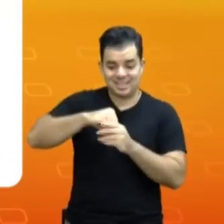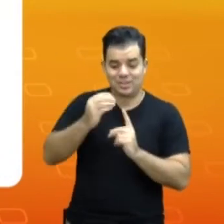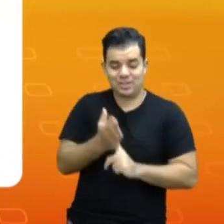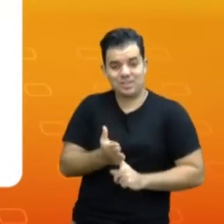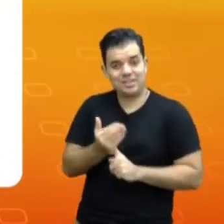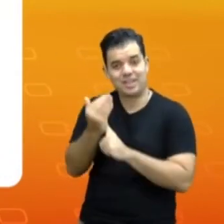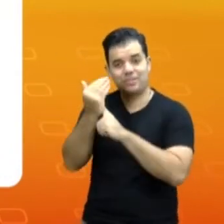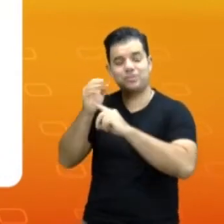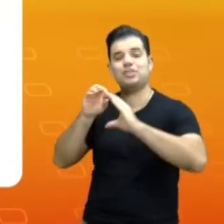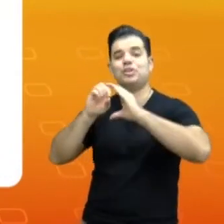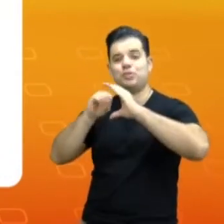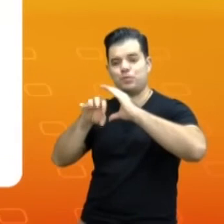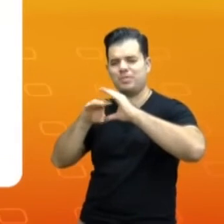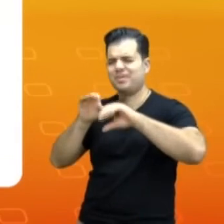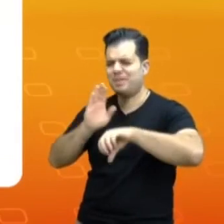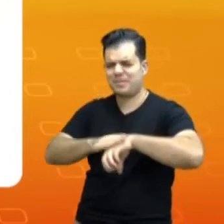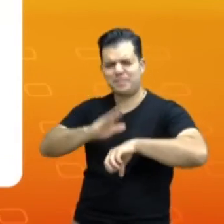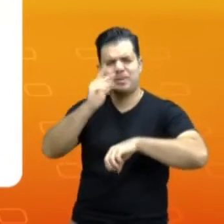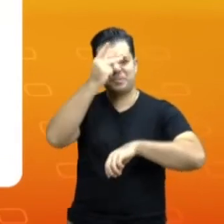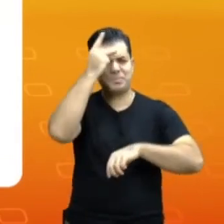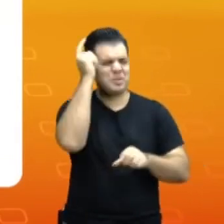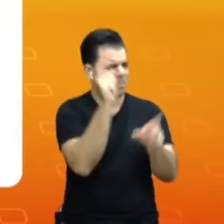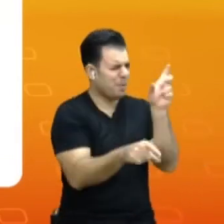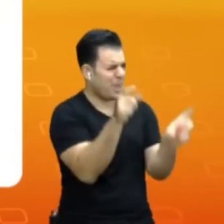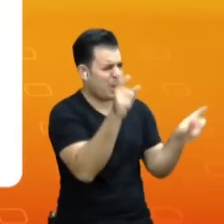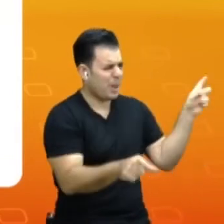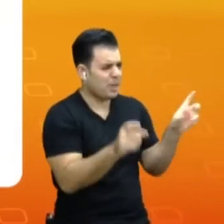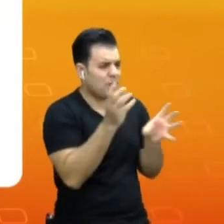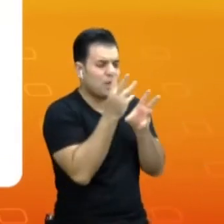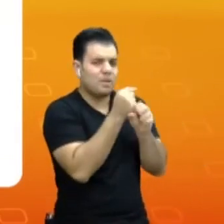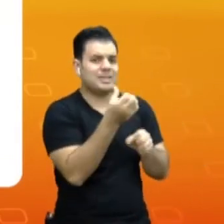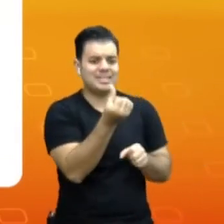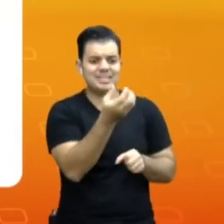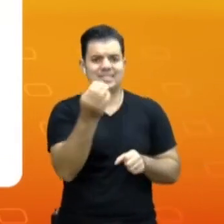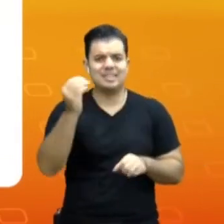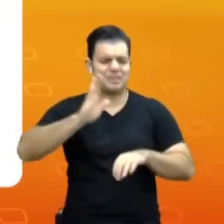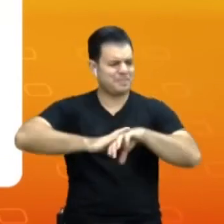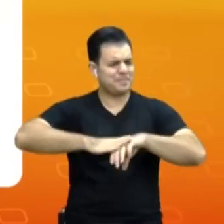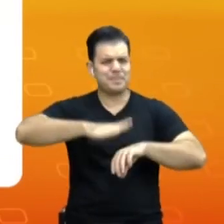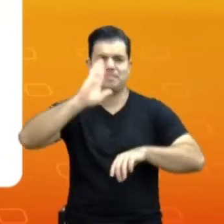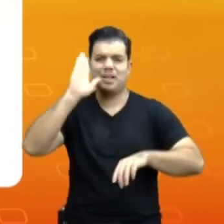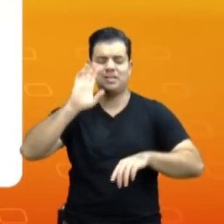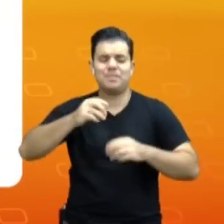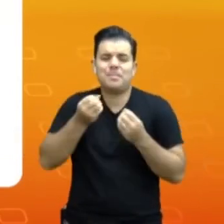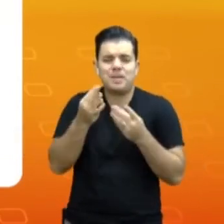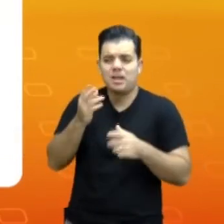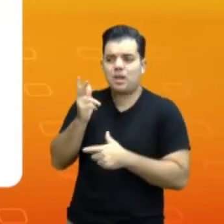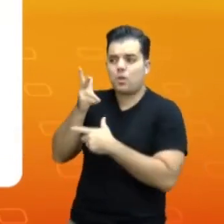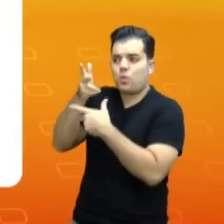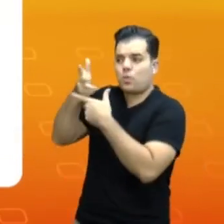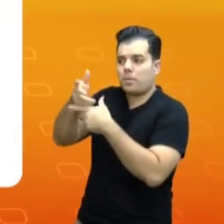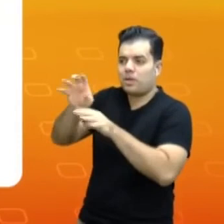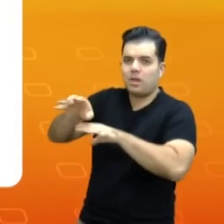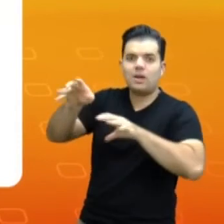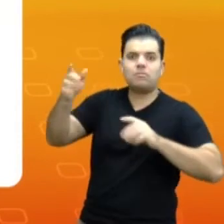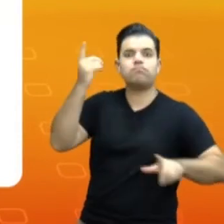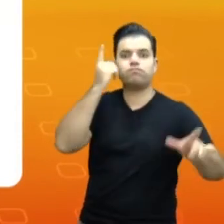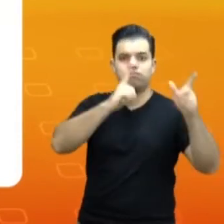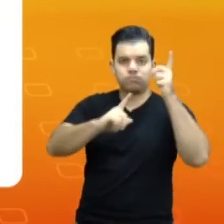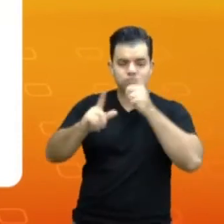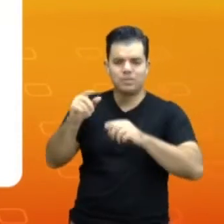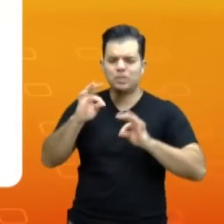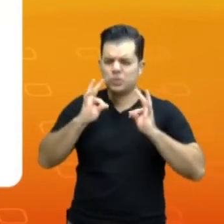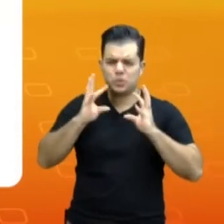foram mais de 600 profissionais envolvidos para que a gente pudesse fazer essa cobertura super ampla, né, dentro de todas